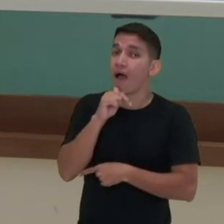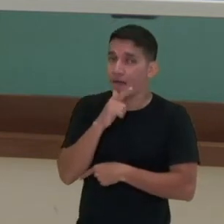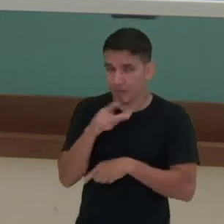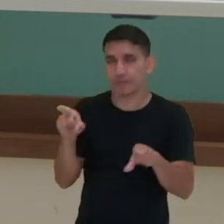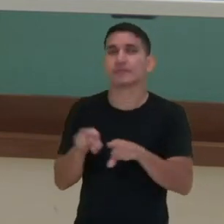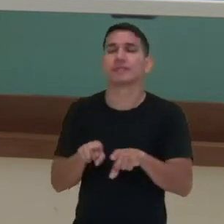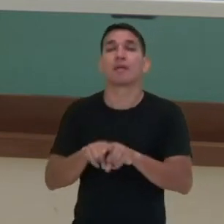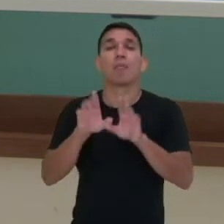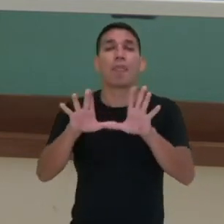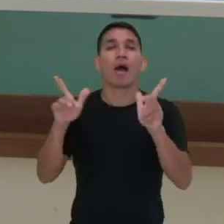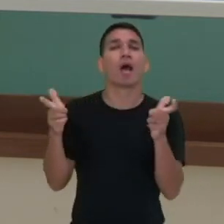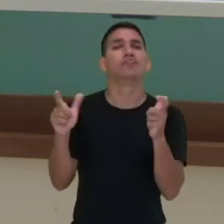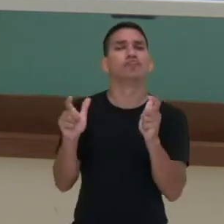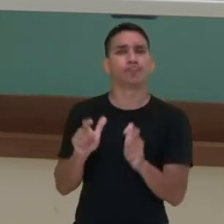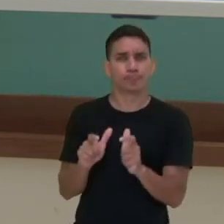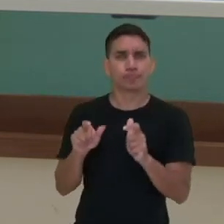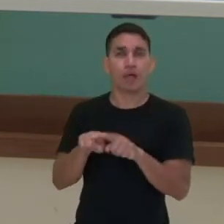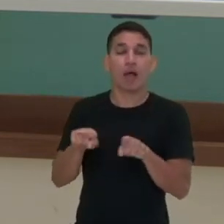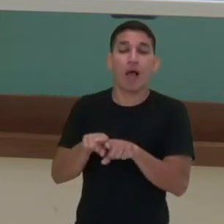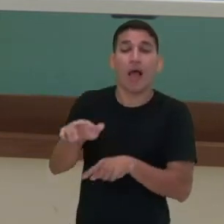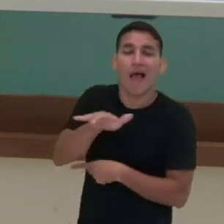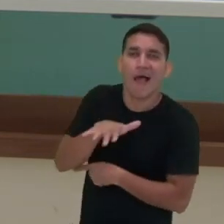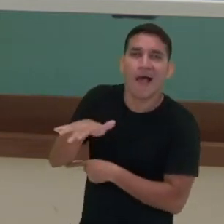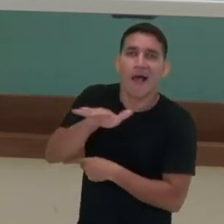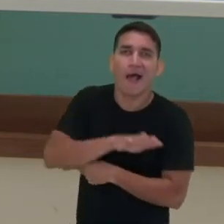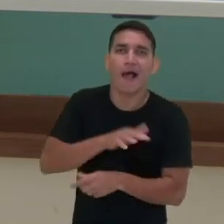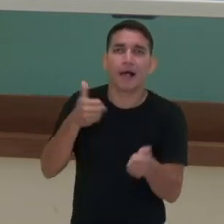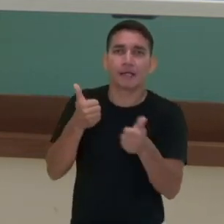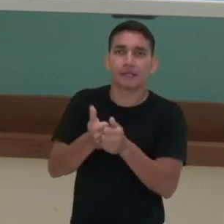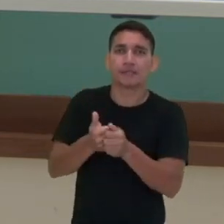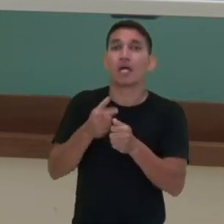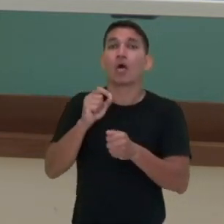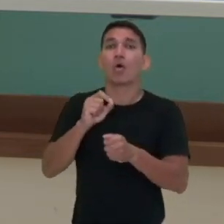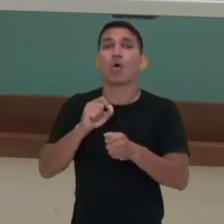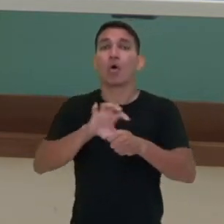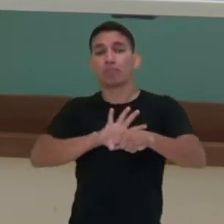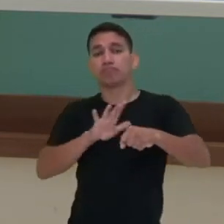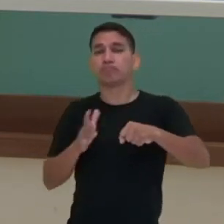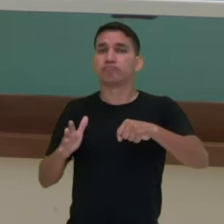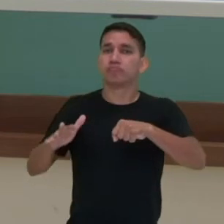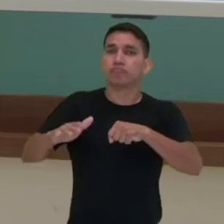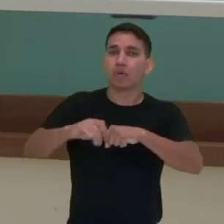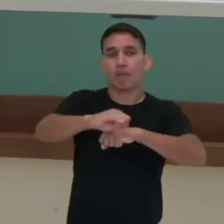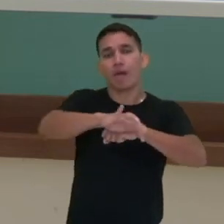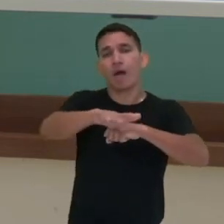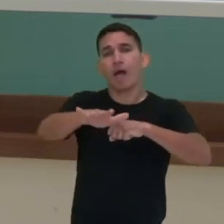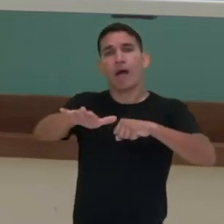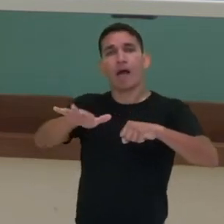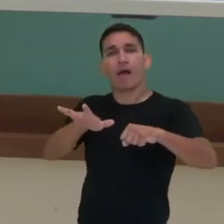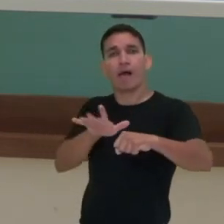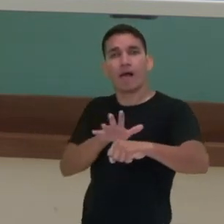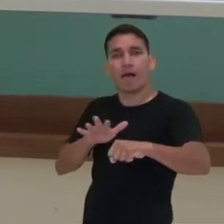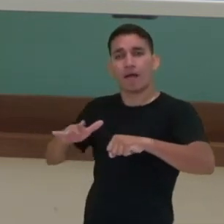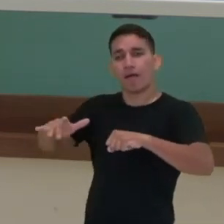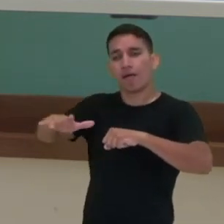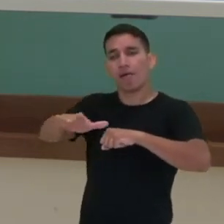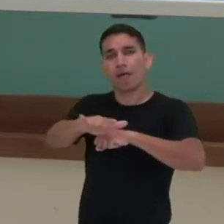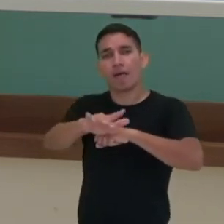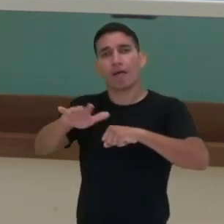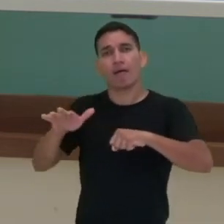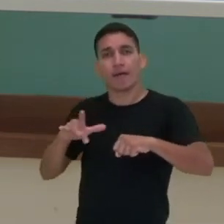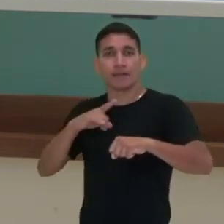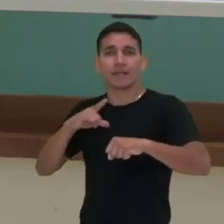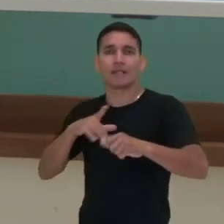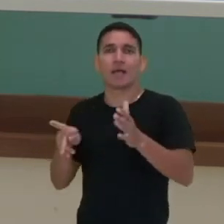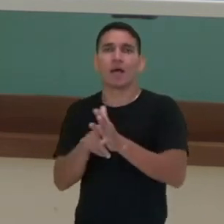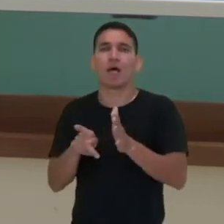eles são menores em área, são circundados por continentes, ou seja, os continentes estão em